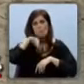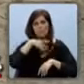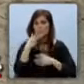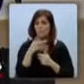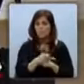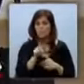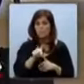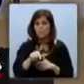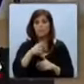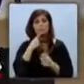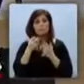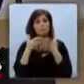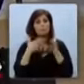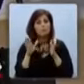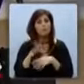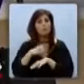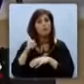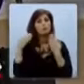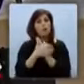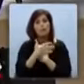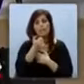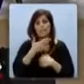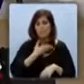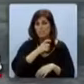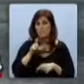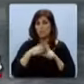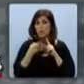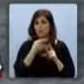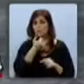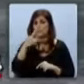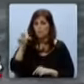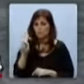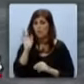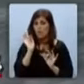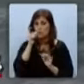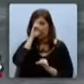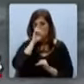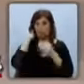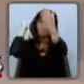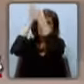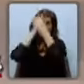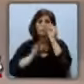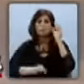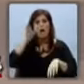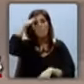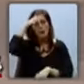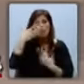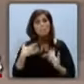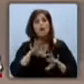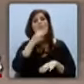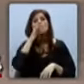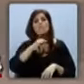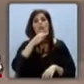o inquérito instaurado na sequência das mortes do dia15 de dezembro 2013 foi vale a pena lembrar o arquivado pelo tribunal de Almada mas os